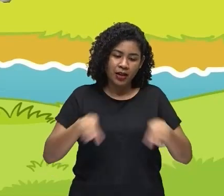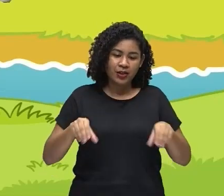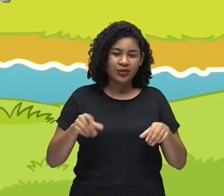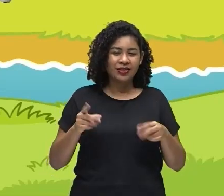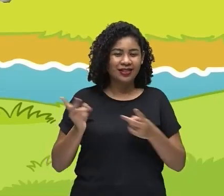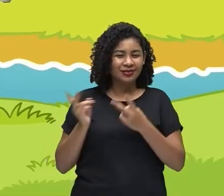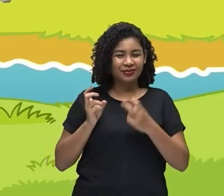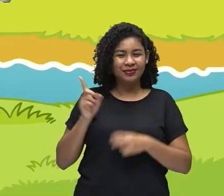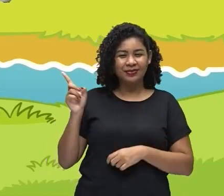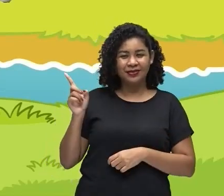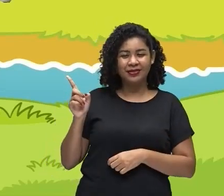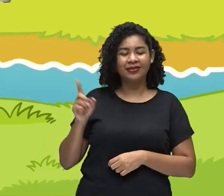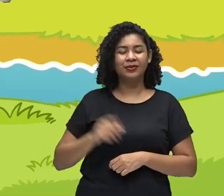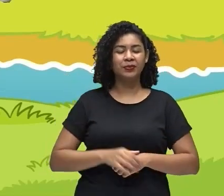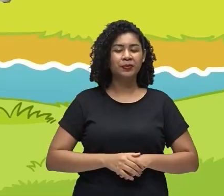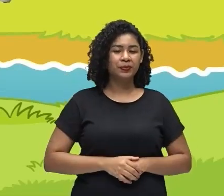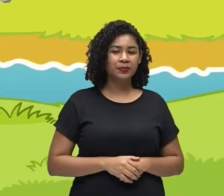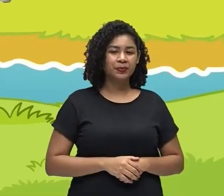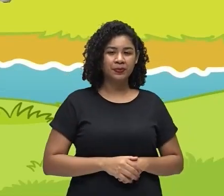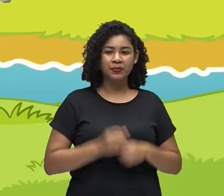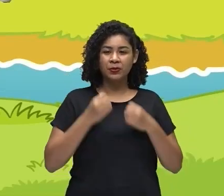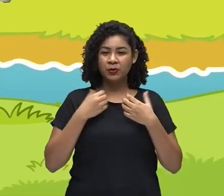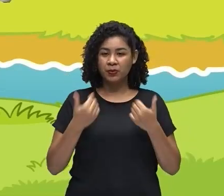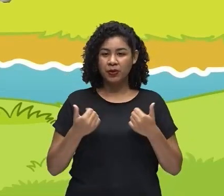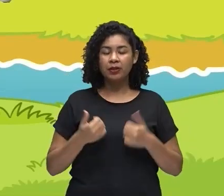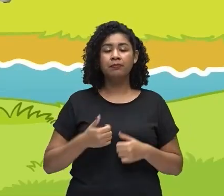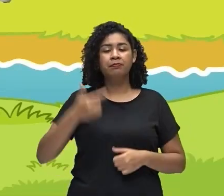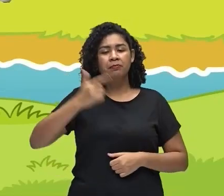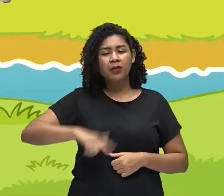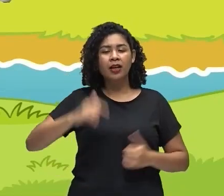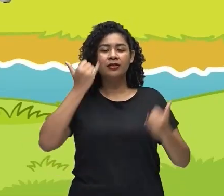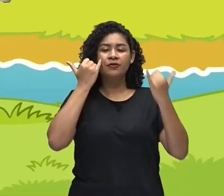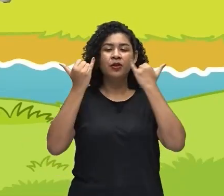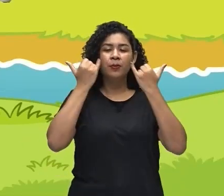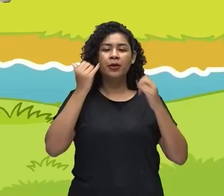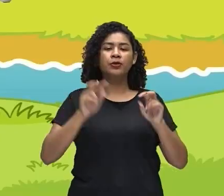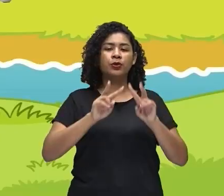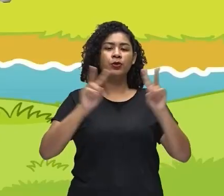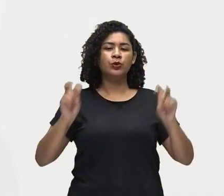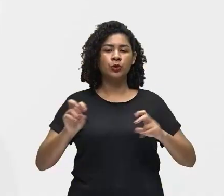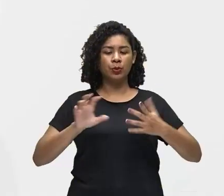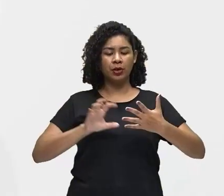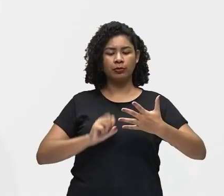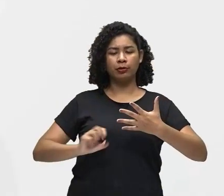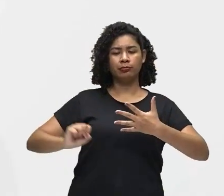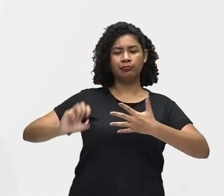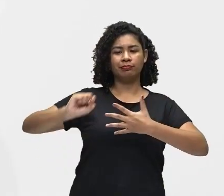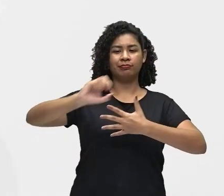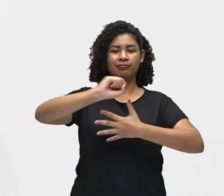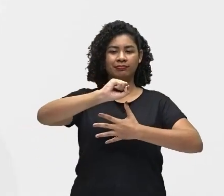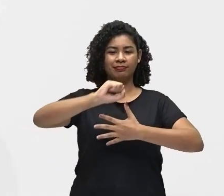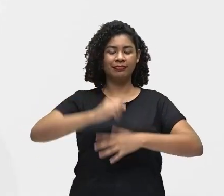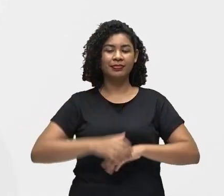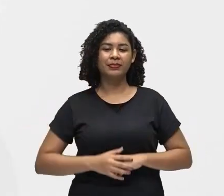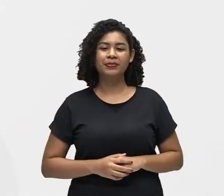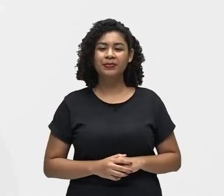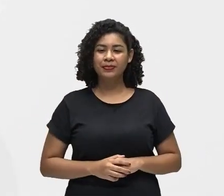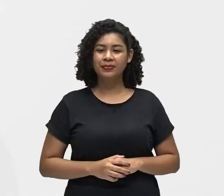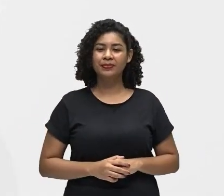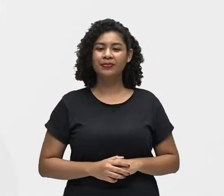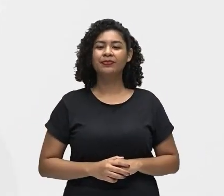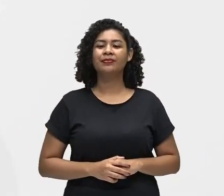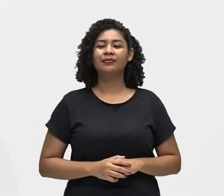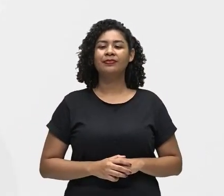gente viu foi a águia, certo? Vamos ver mais informações aí sobre as cadeias alimentares? Olha só.